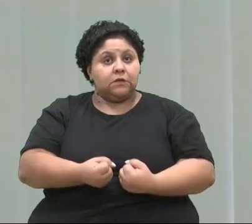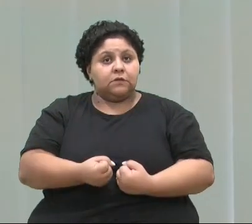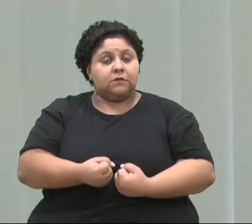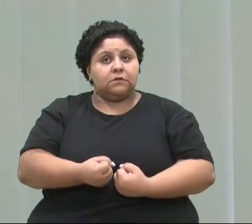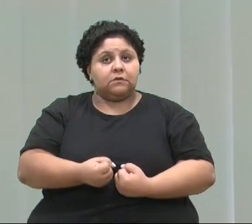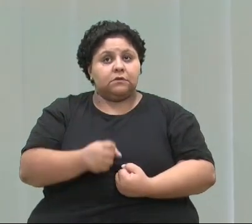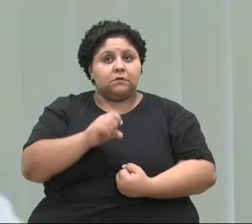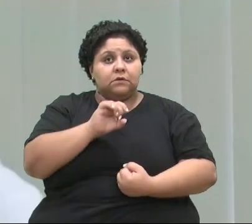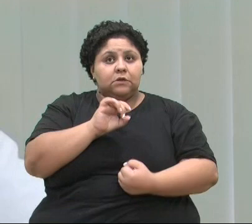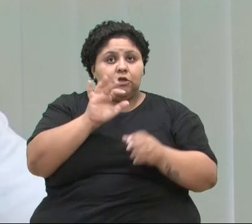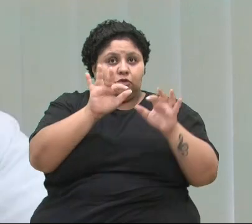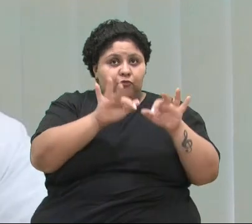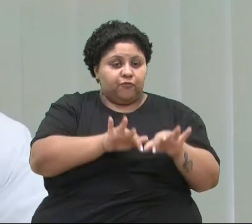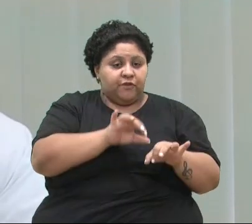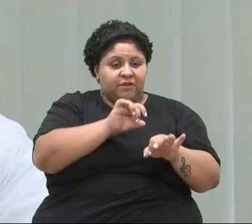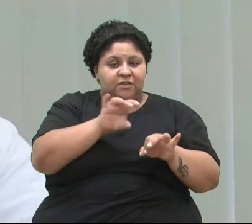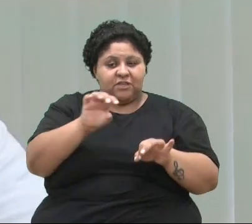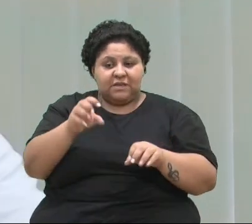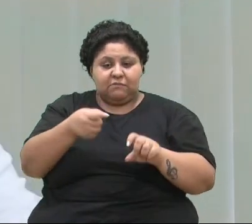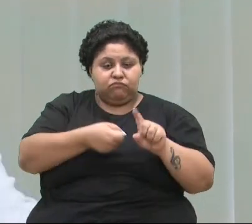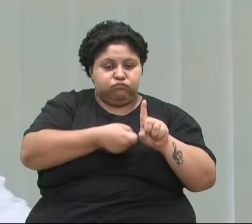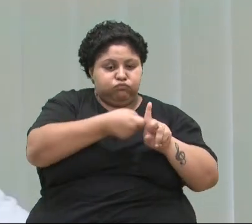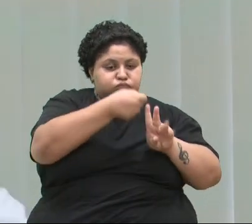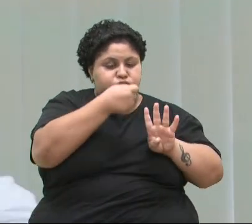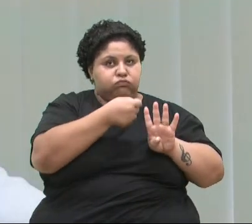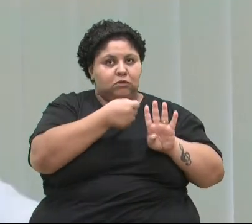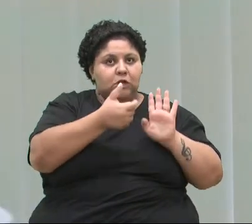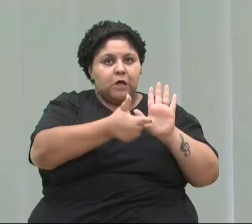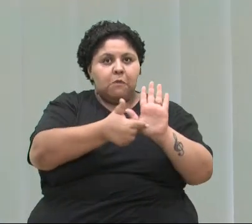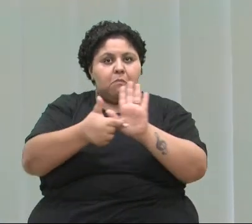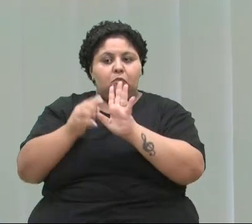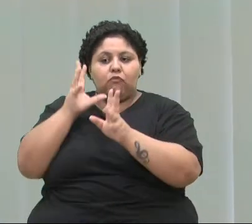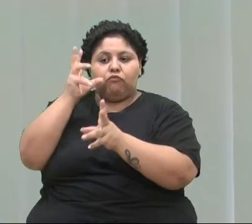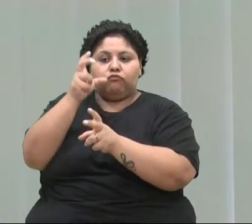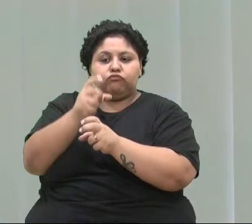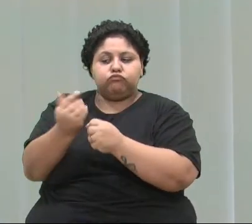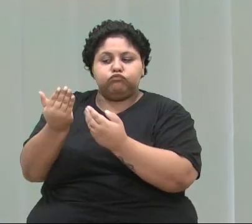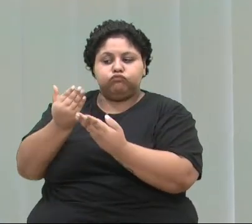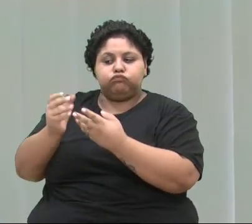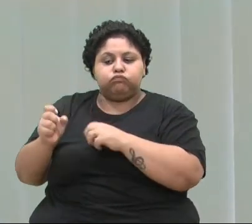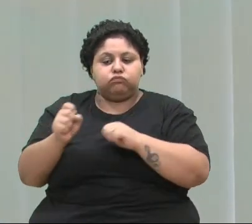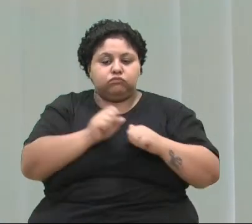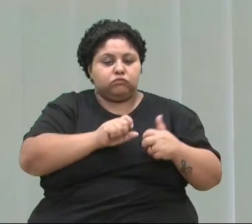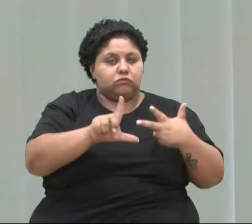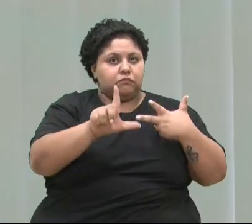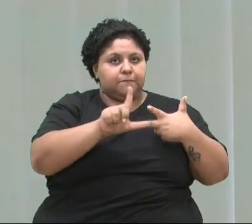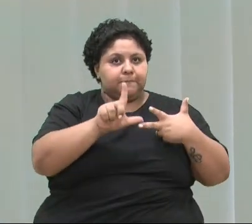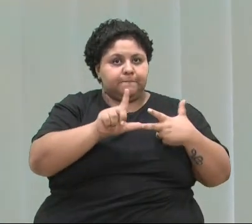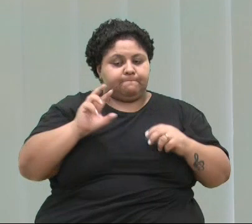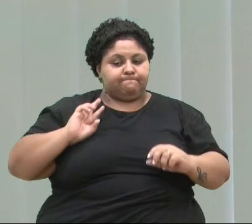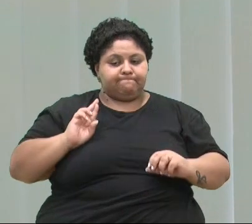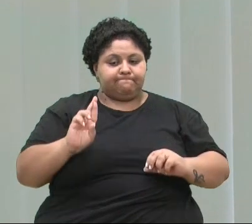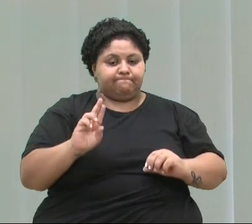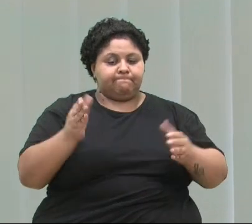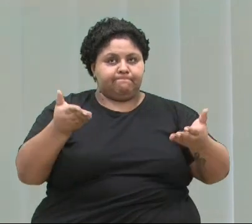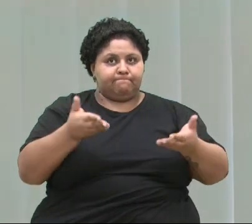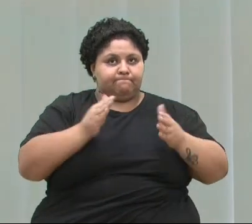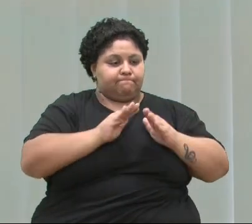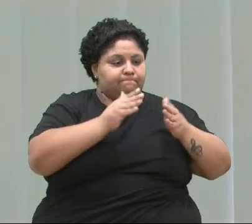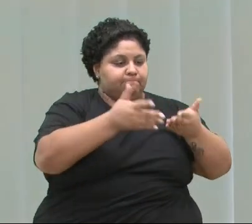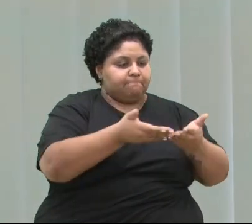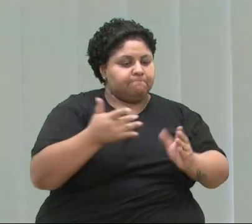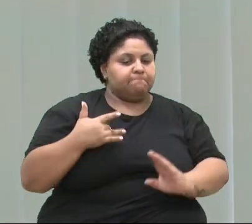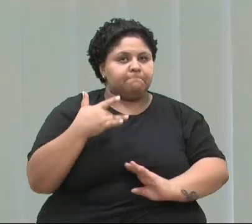cada quadrimestre, faz essa prestação de contas para apreciação do Poder Legislativo, representado aqui pela Comissão de